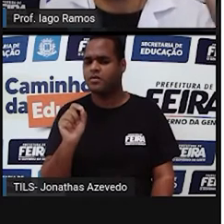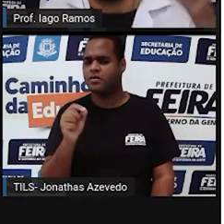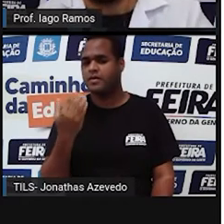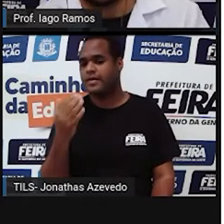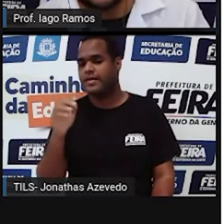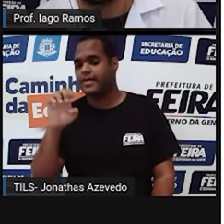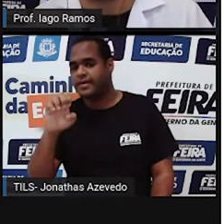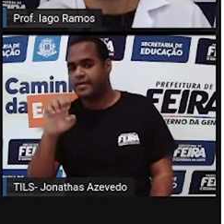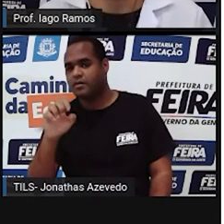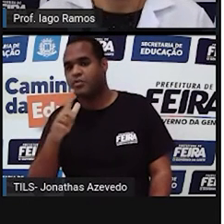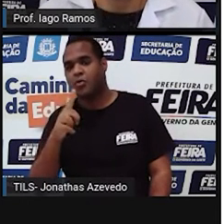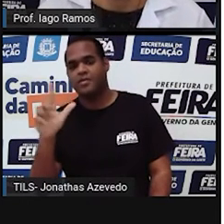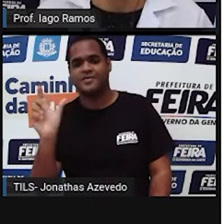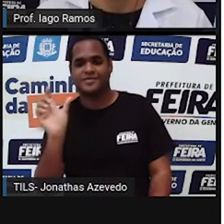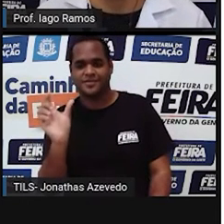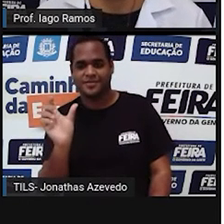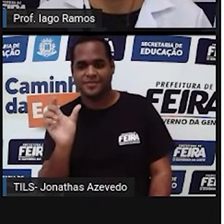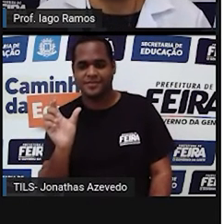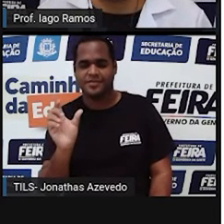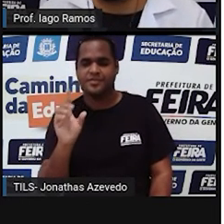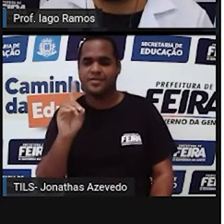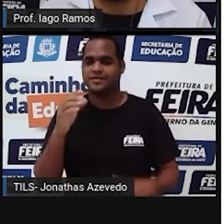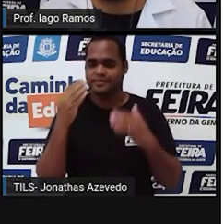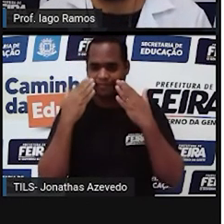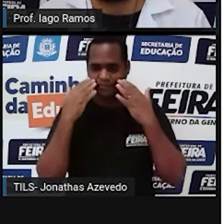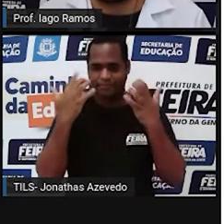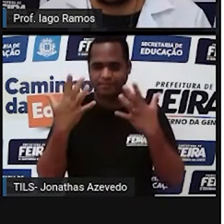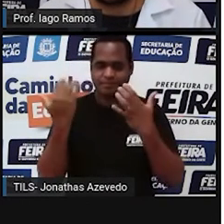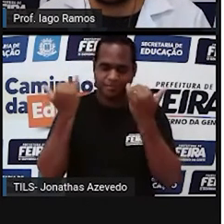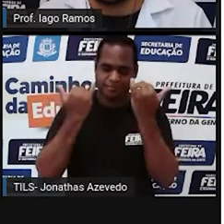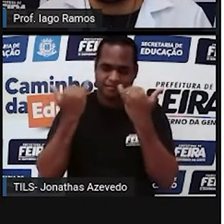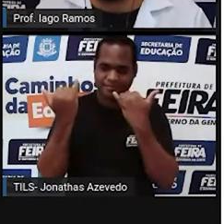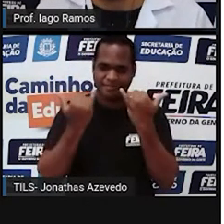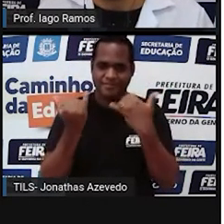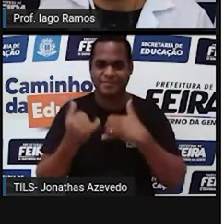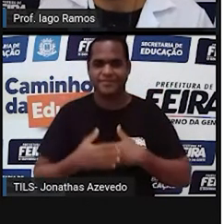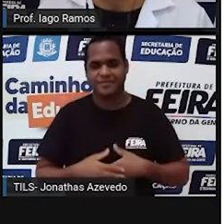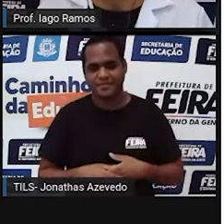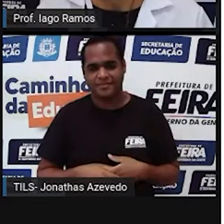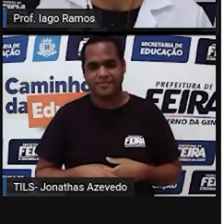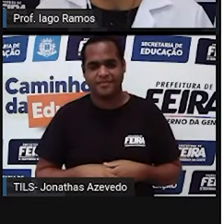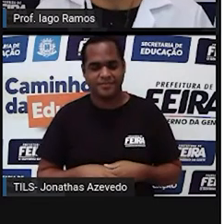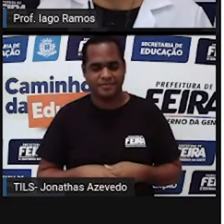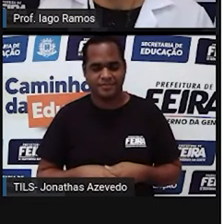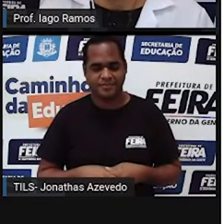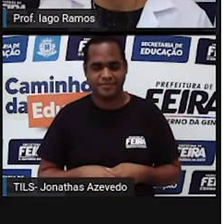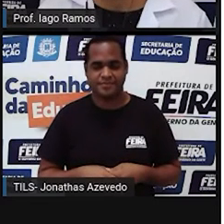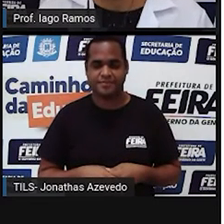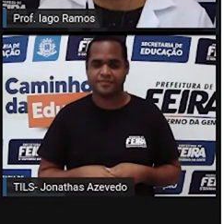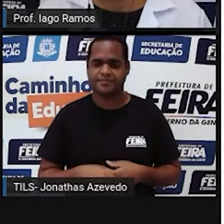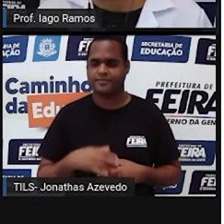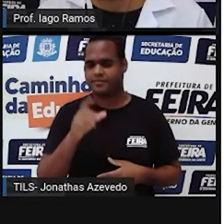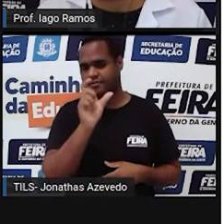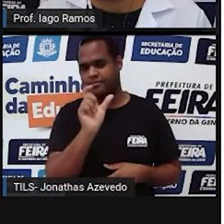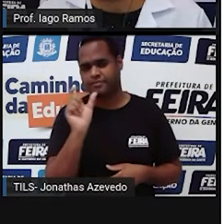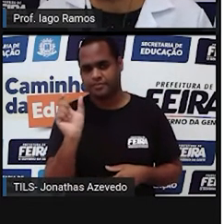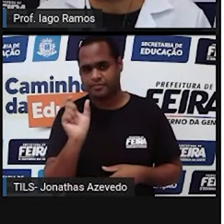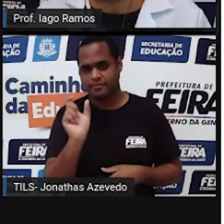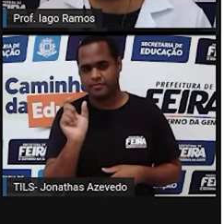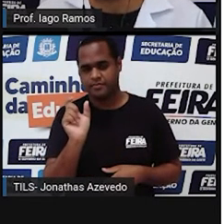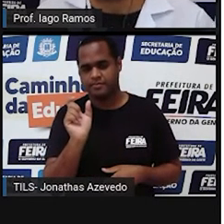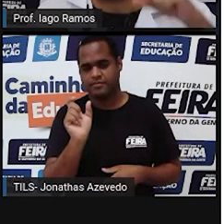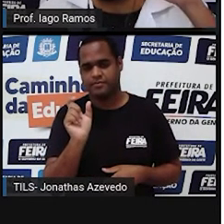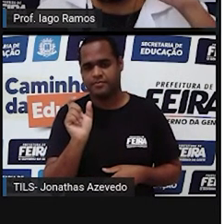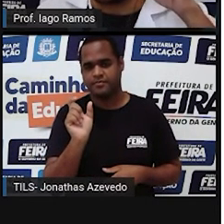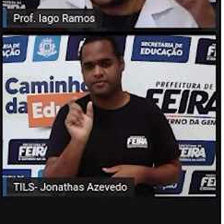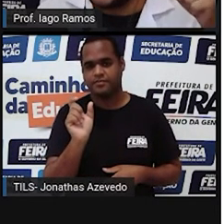e outra palavra de representar informações. E aí, quais são as palavras que estão